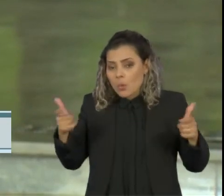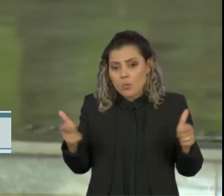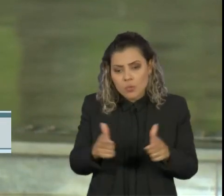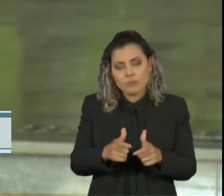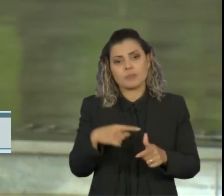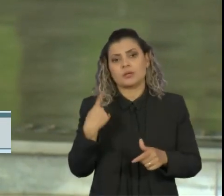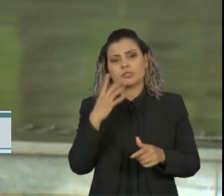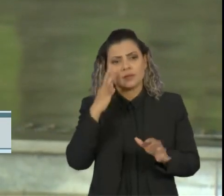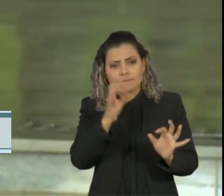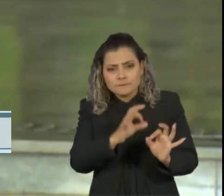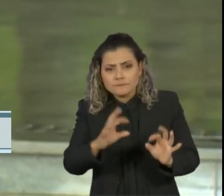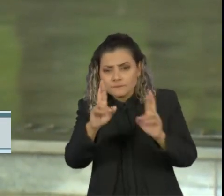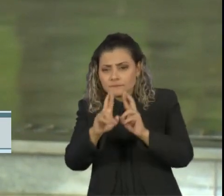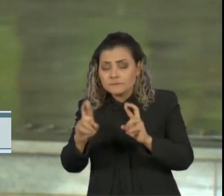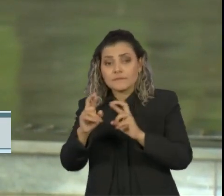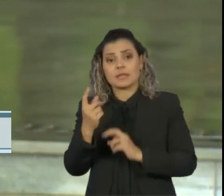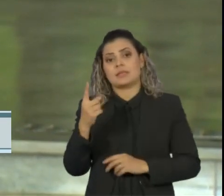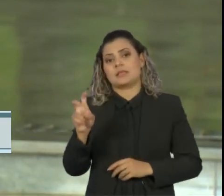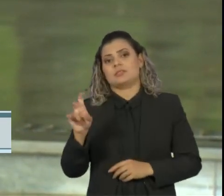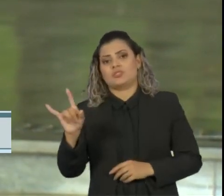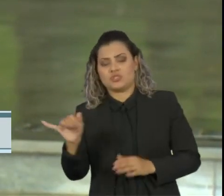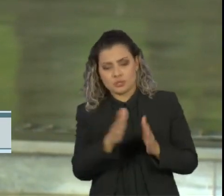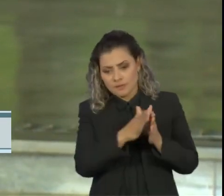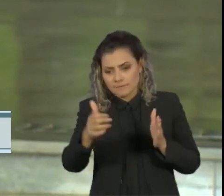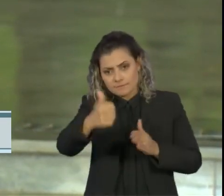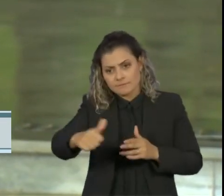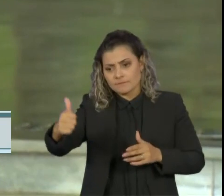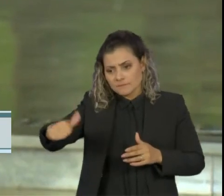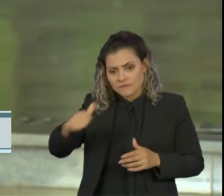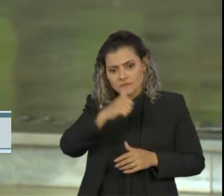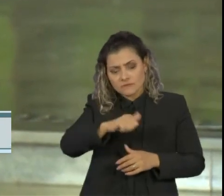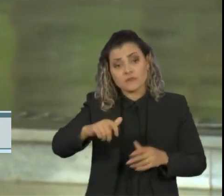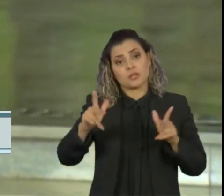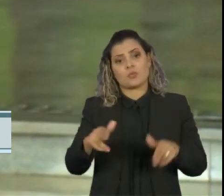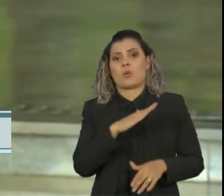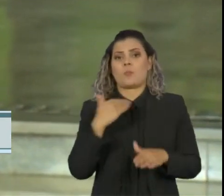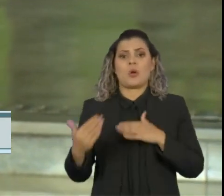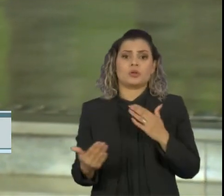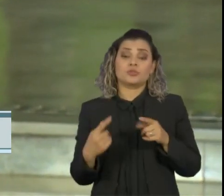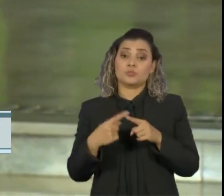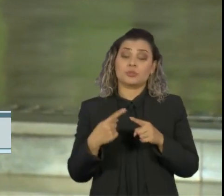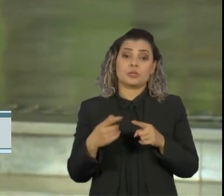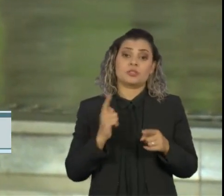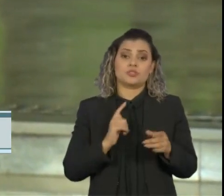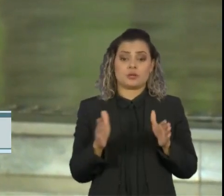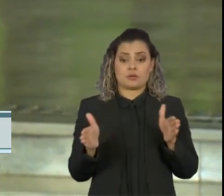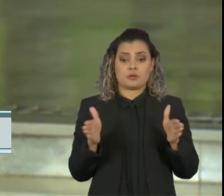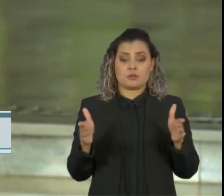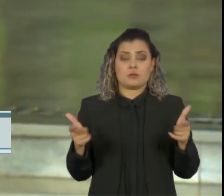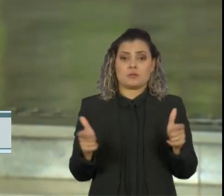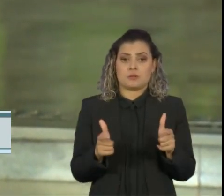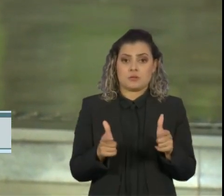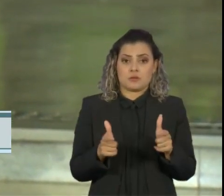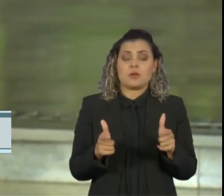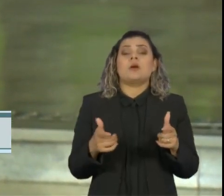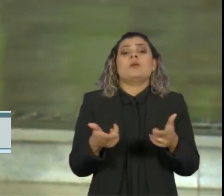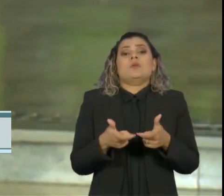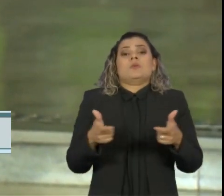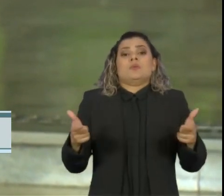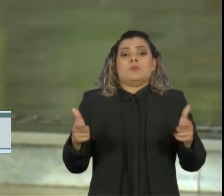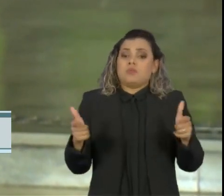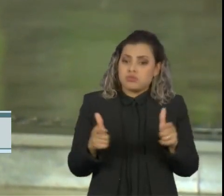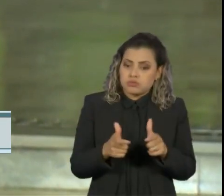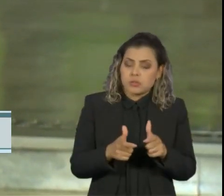com revisões quinzenais. Foi exatamente o que foi feito com óbitos, porque a gente estava no intervalo inferior. O dado de hoje